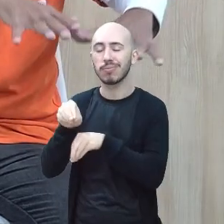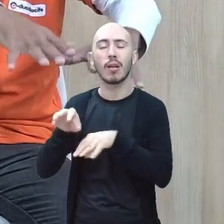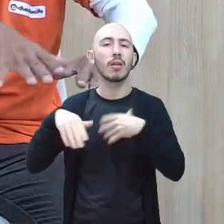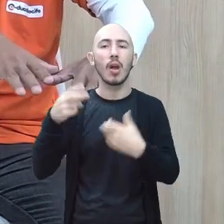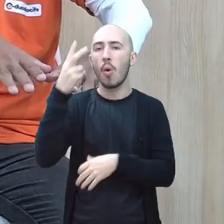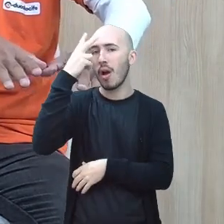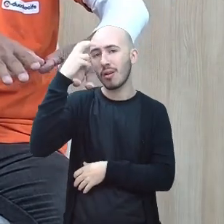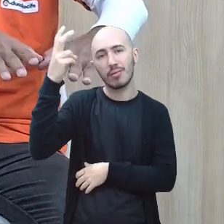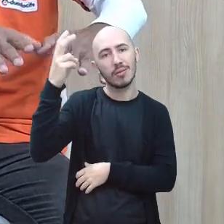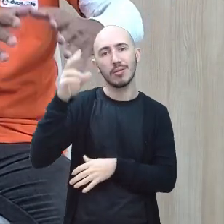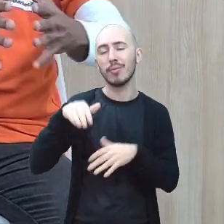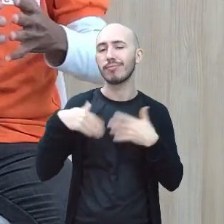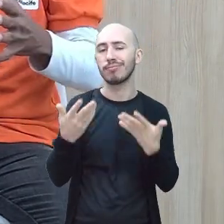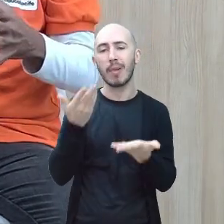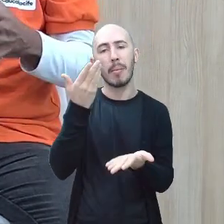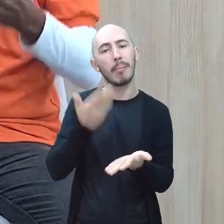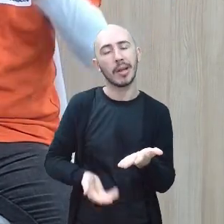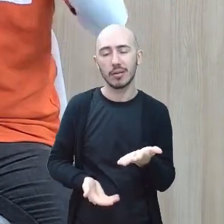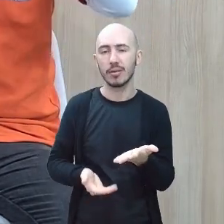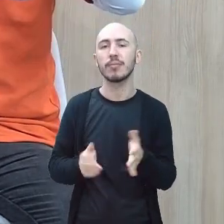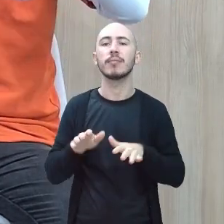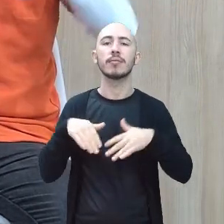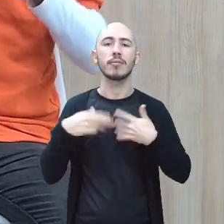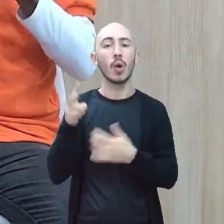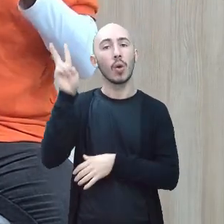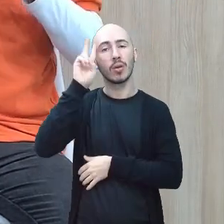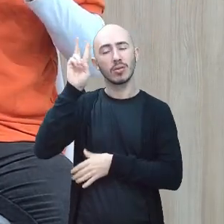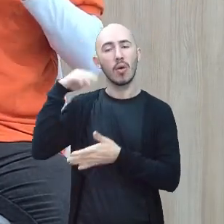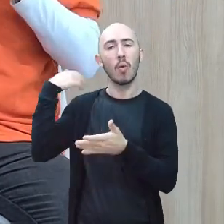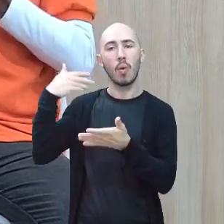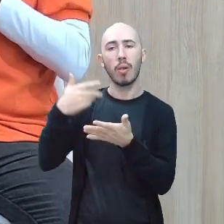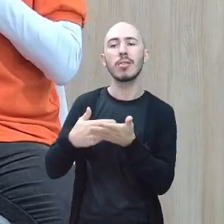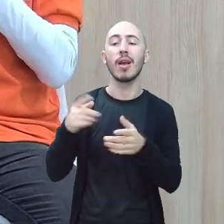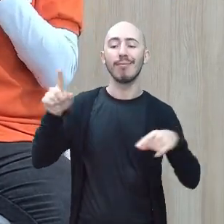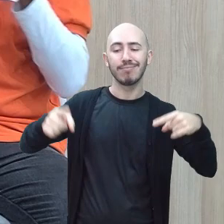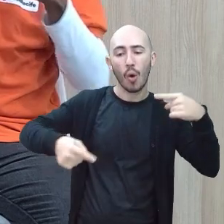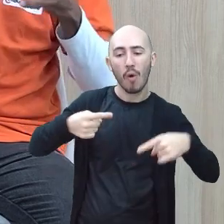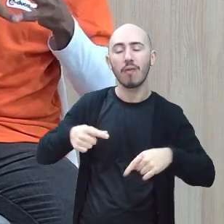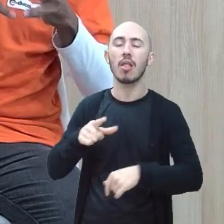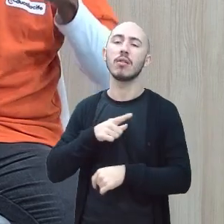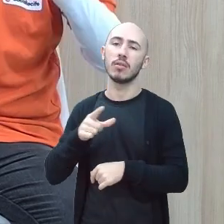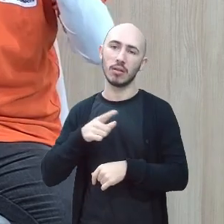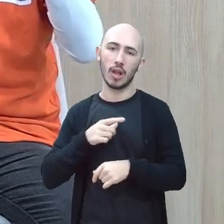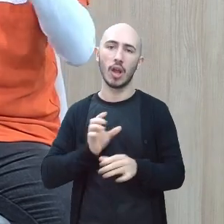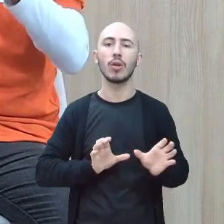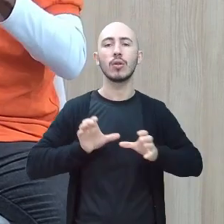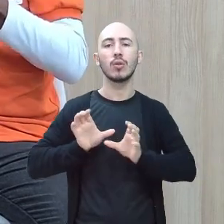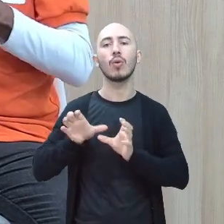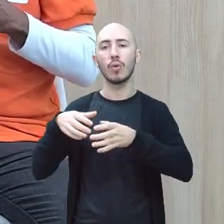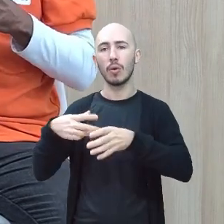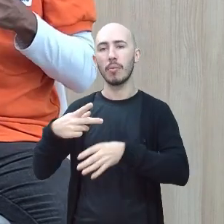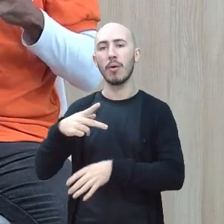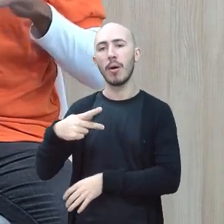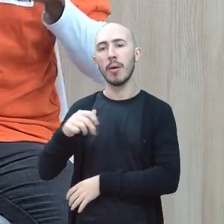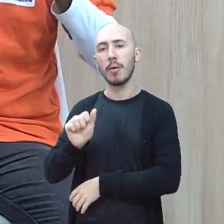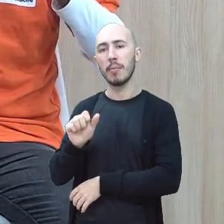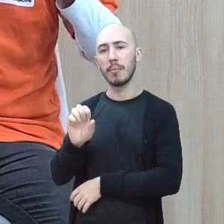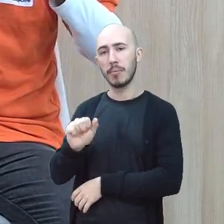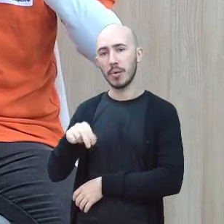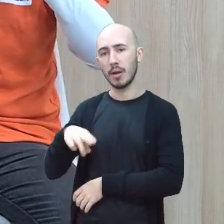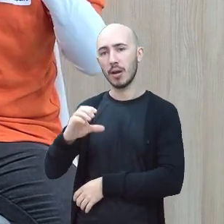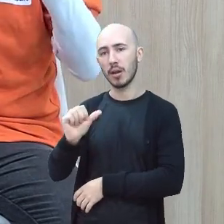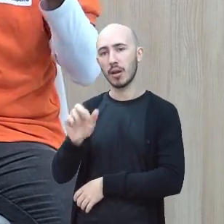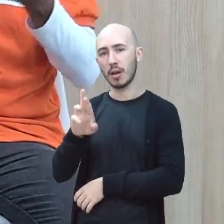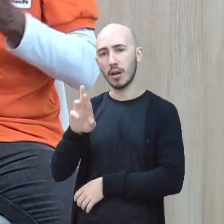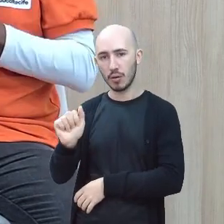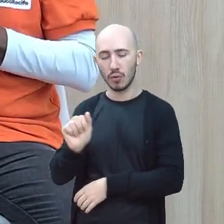foi embaixo d'água, tá? Então, historicamente, existia já um conflito dos pancarus com os funiôs, tá? É uma